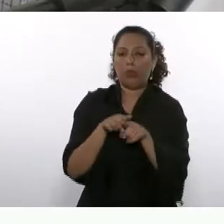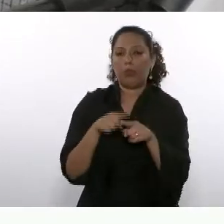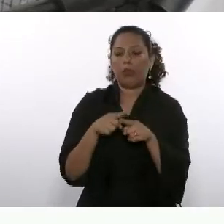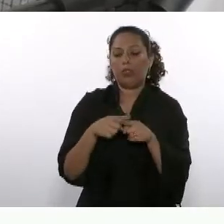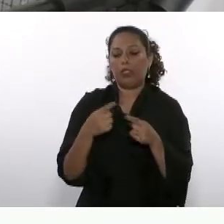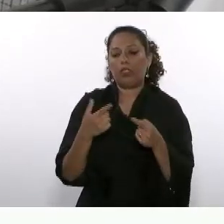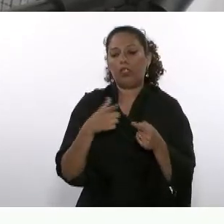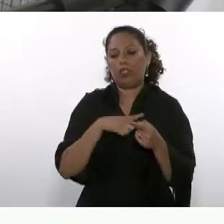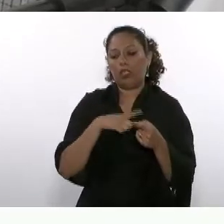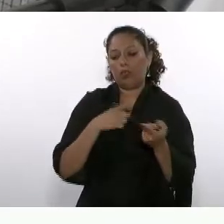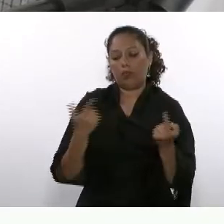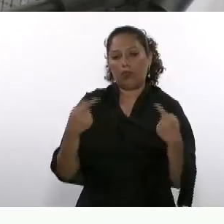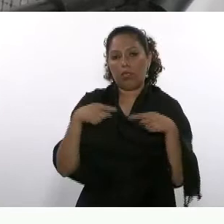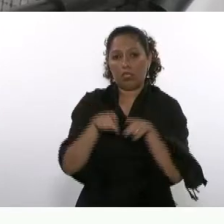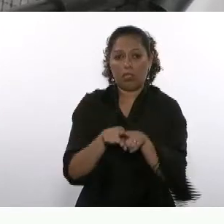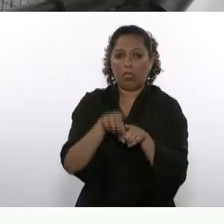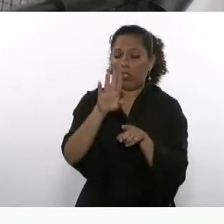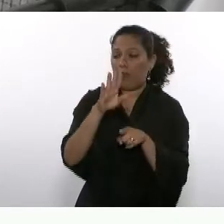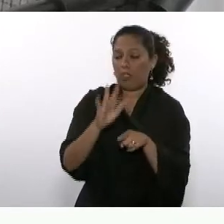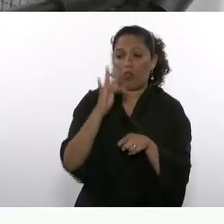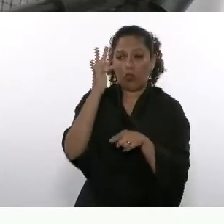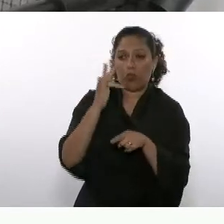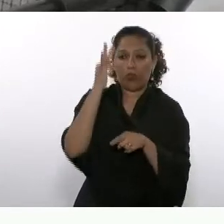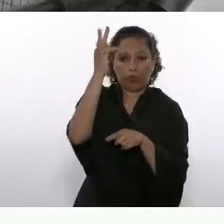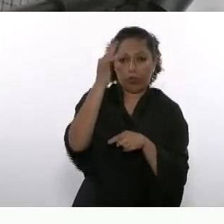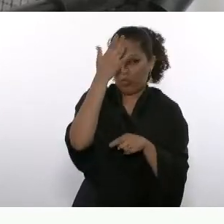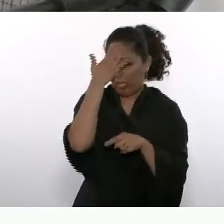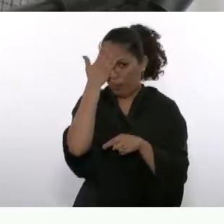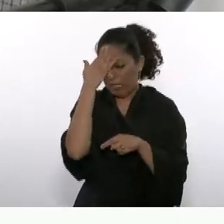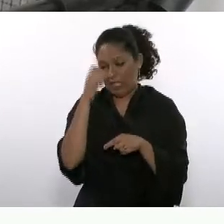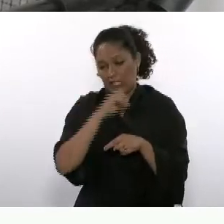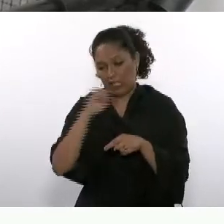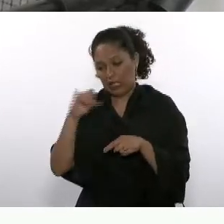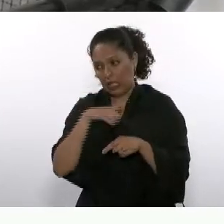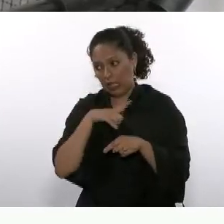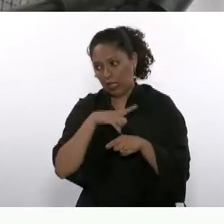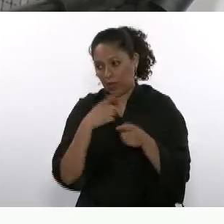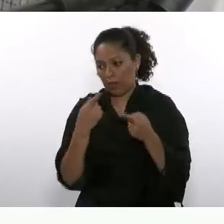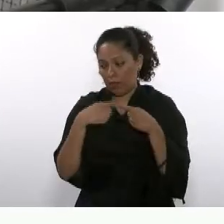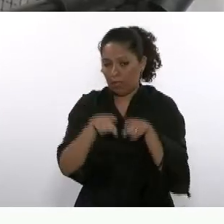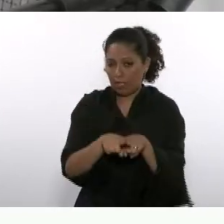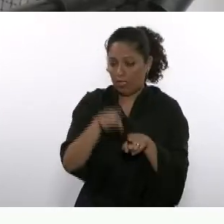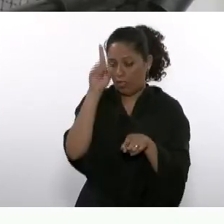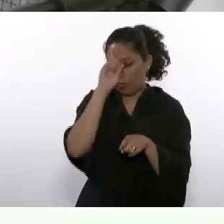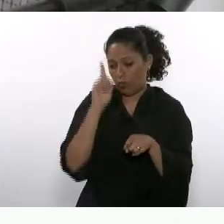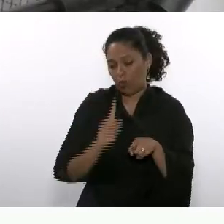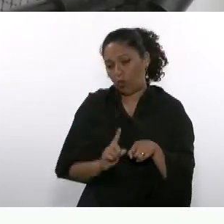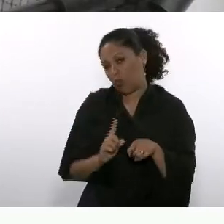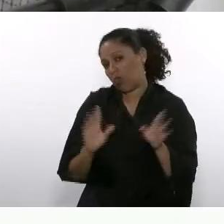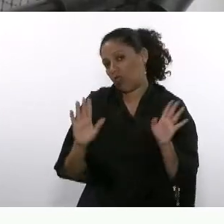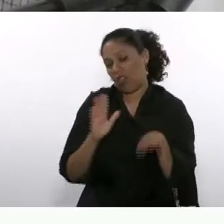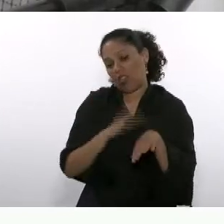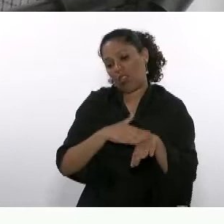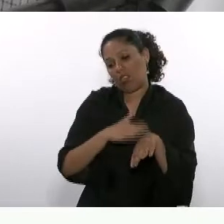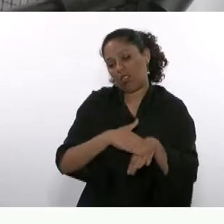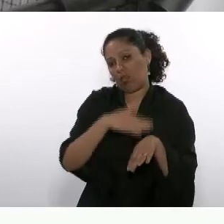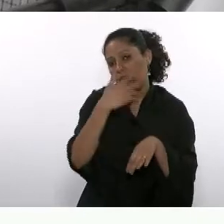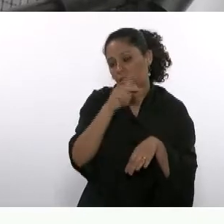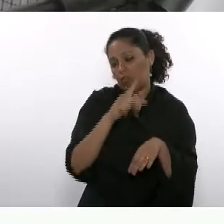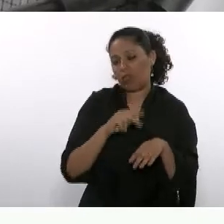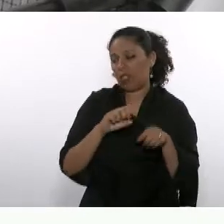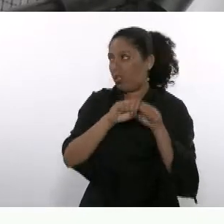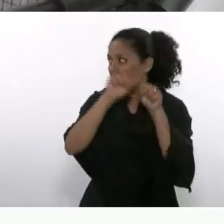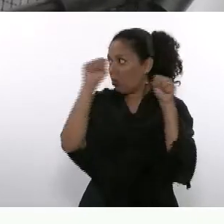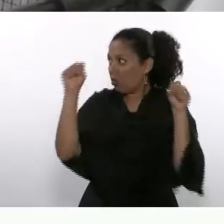o que a gente não pode garantir que vai ter a de eterna parceria, especialmente no que a gente tem visto aí do Sistema S,